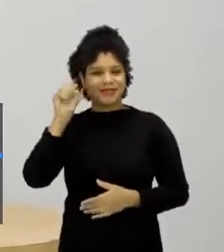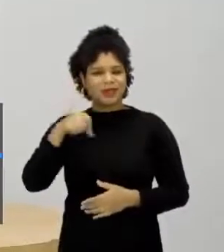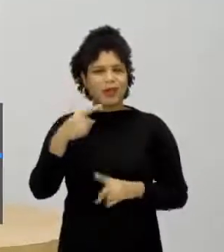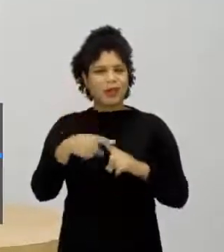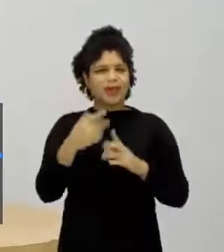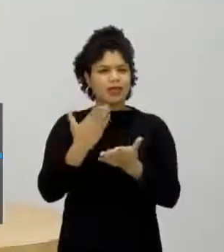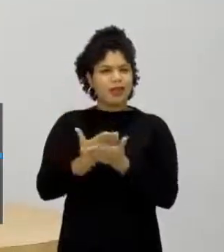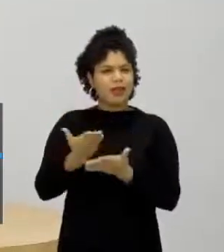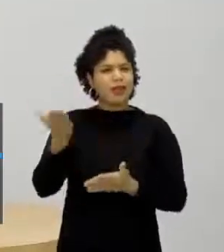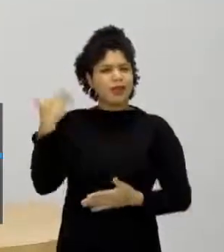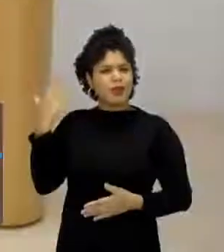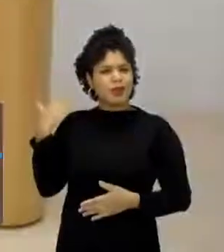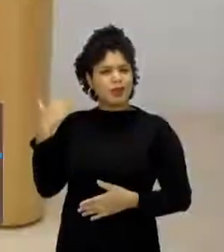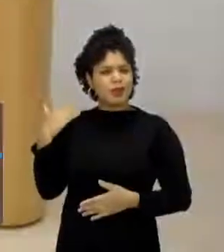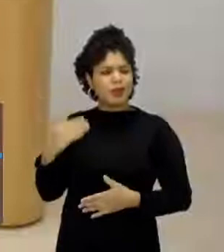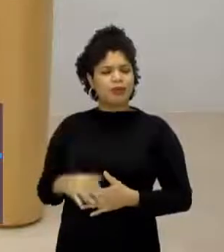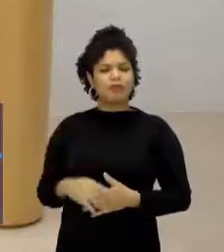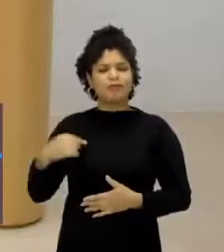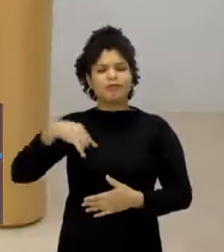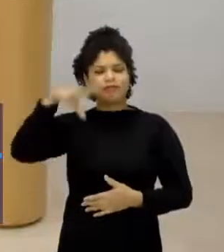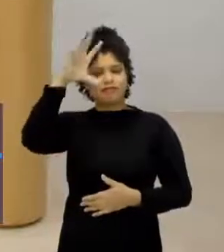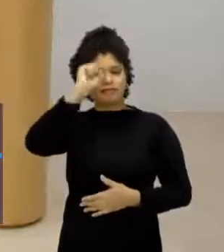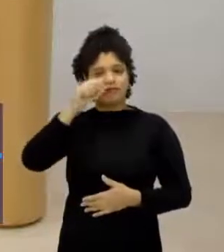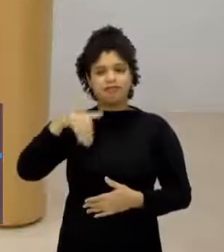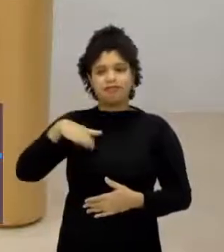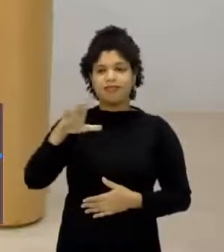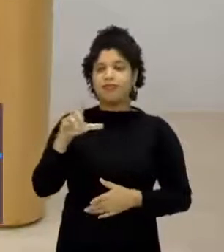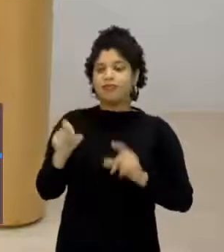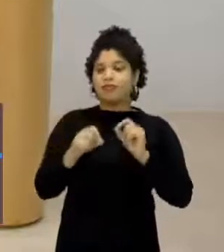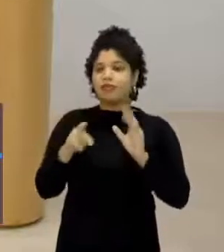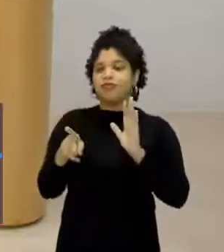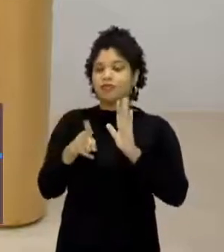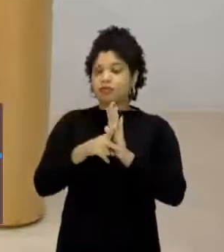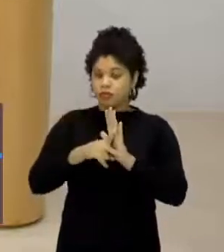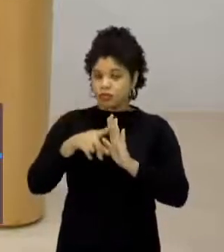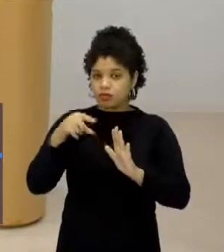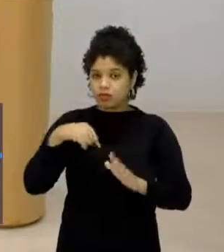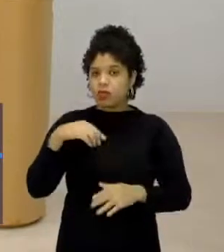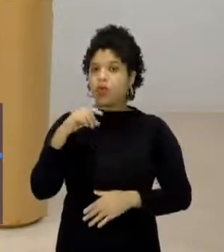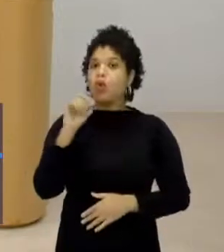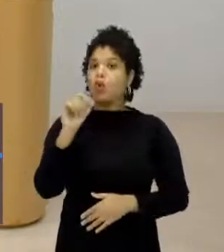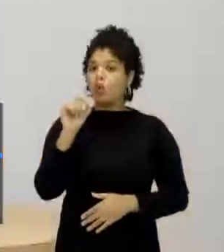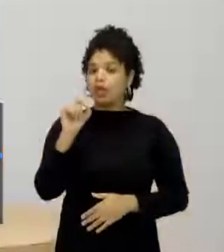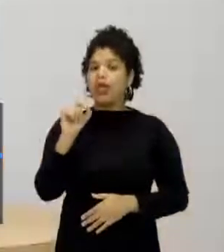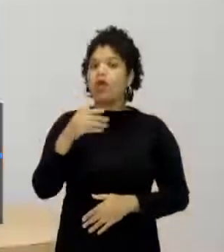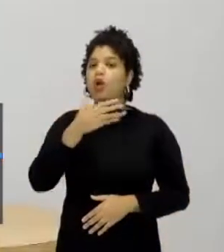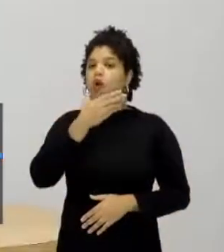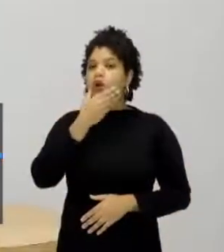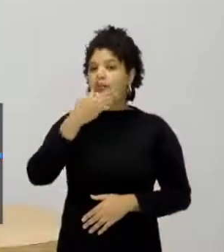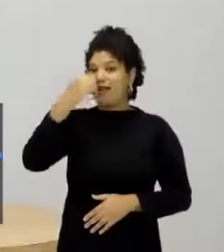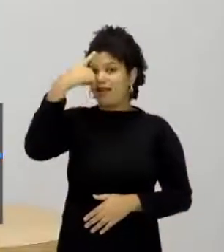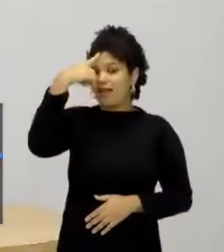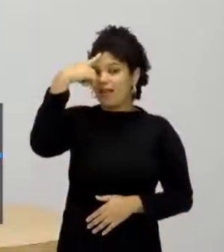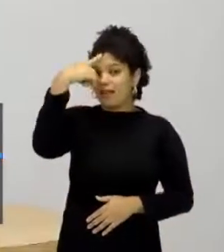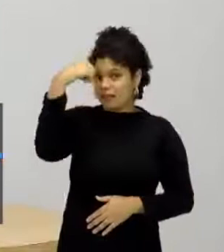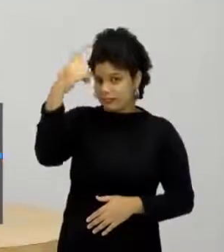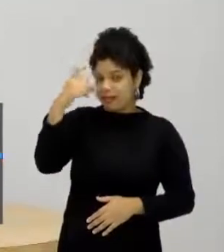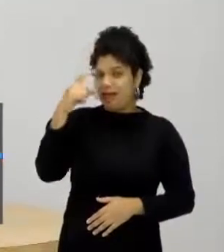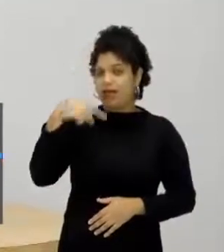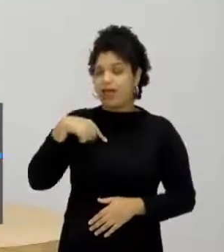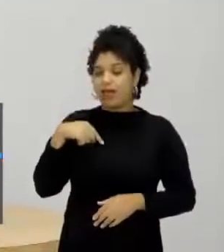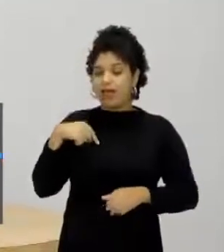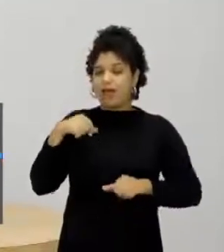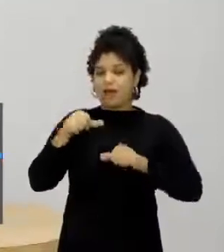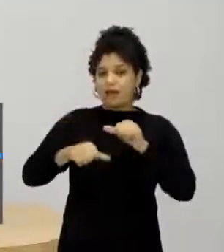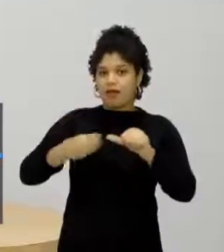aula passada a gente falou um pouquinho aí a respeito do fixismo. Então, a gente enfatizou bastante que o fixismo ele